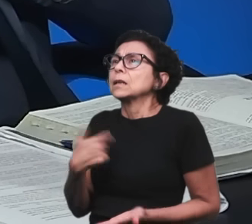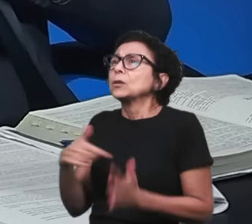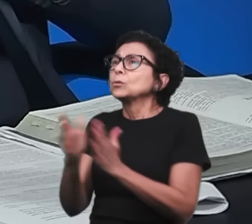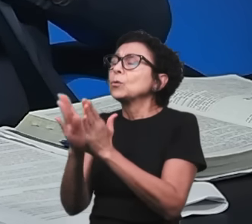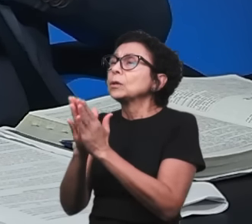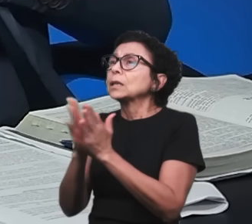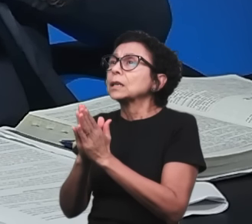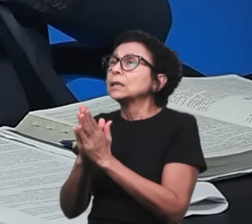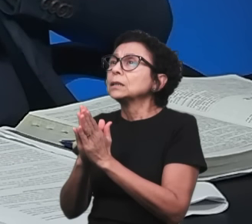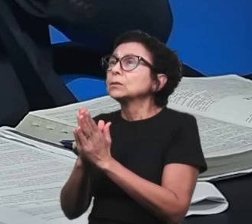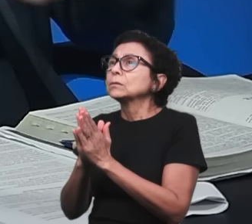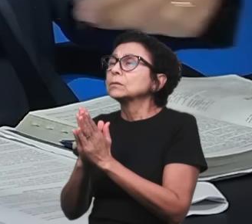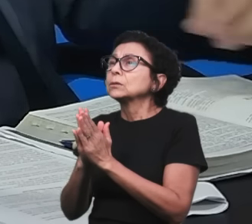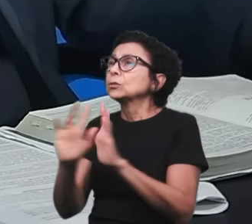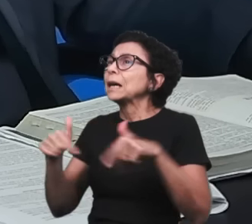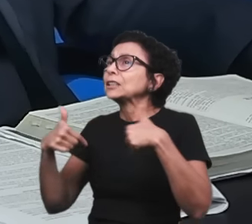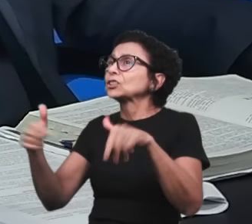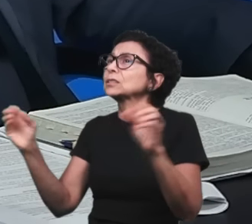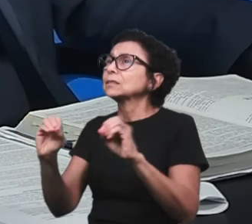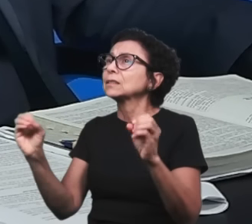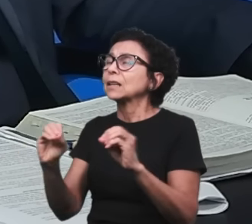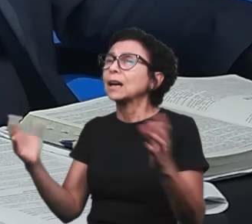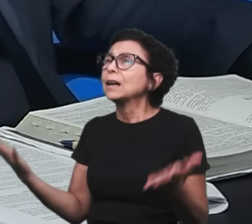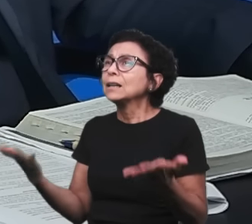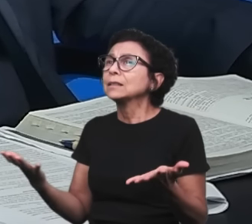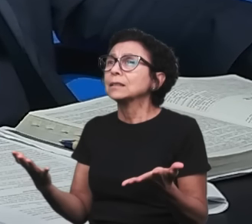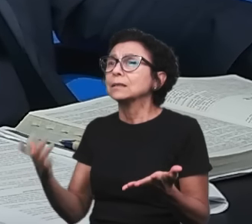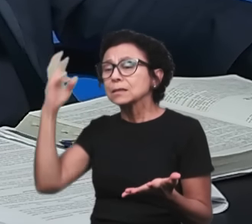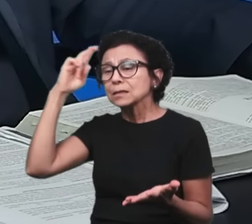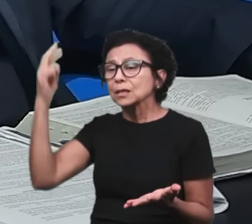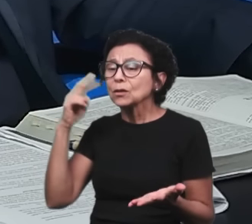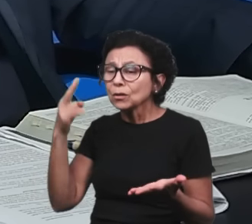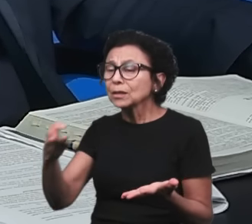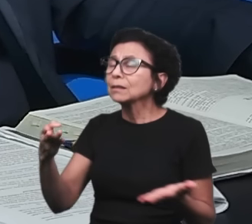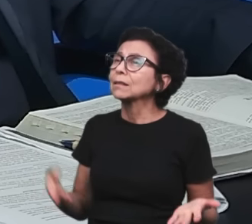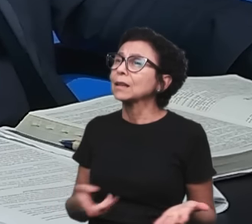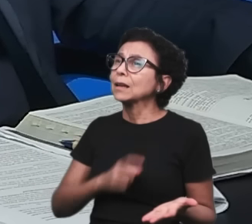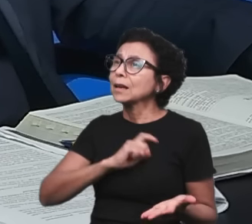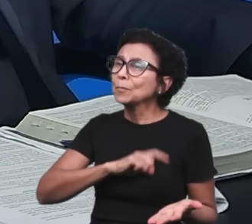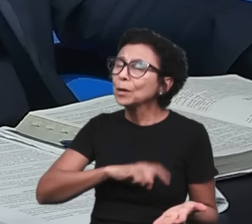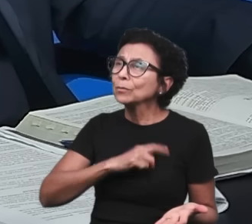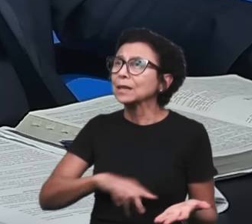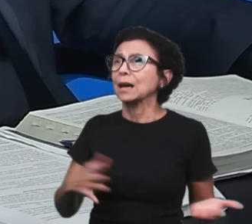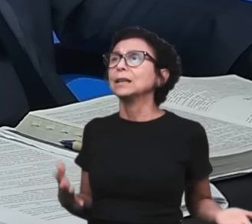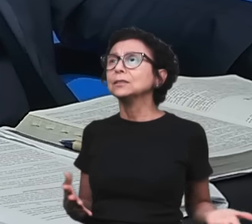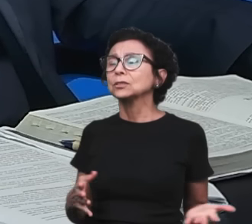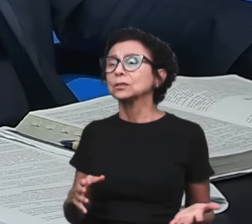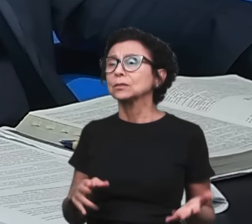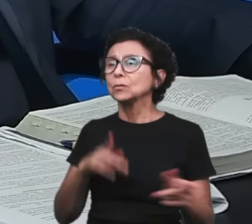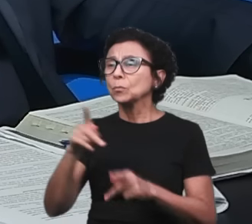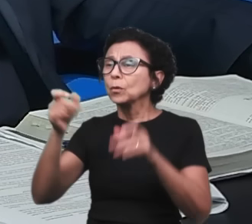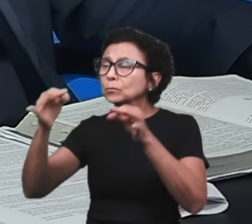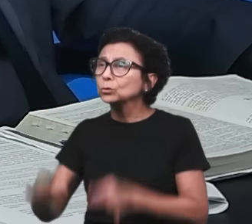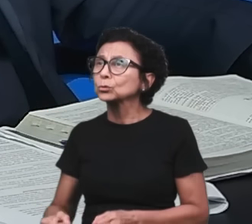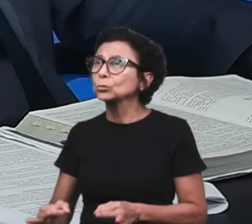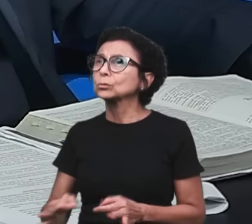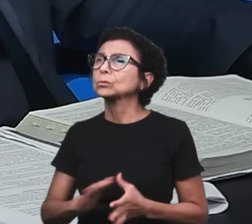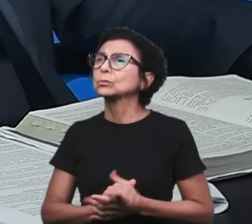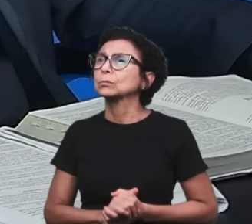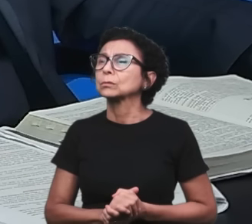nada. Senhor, não pode isso, não pode aquilo. Como pode o perverso, o ímpio cercar o justo? E Deus